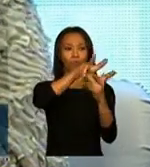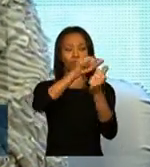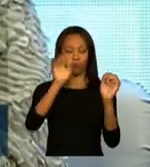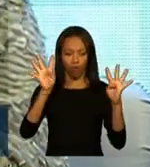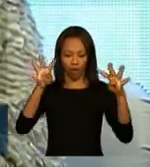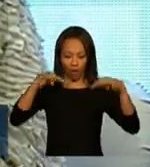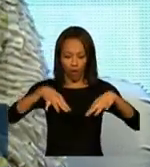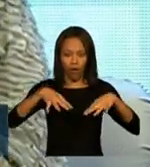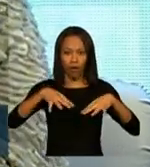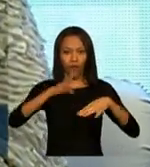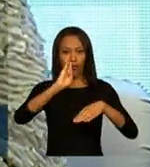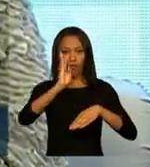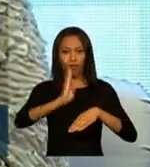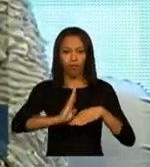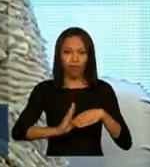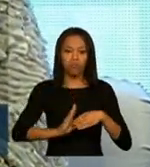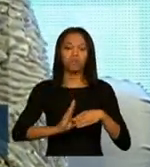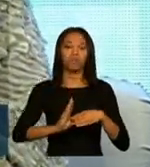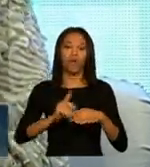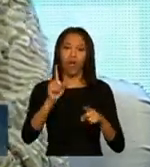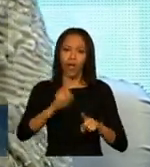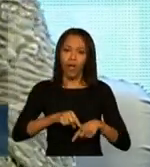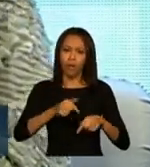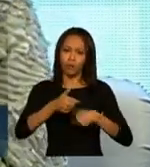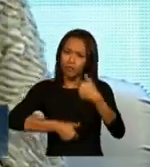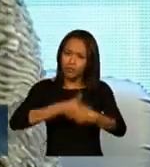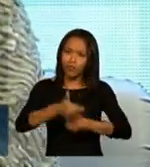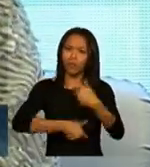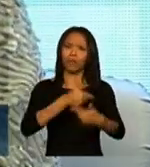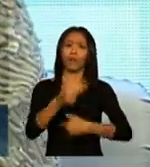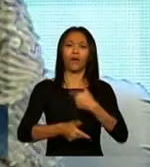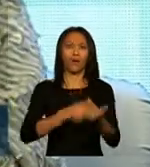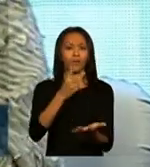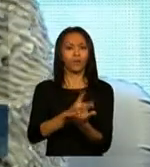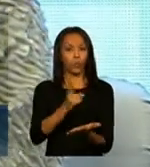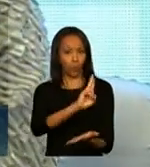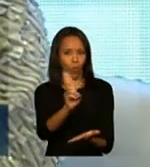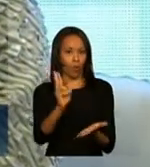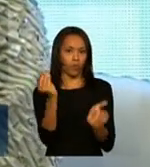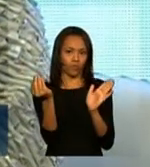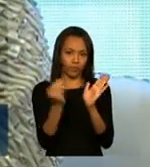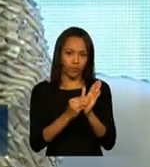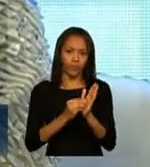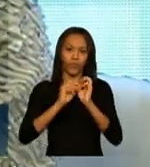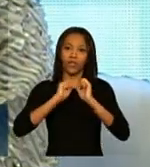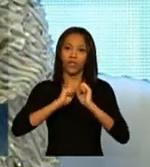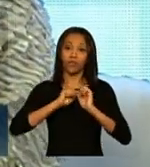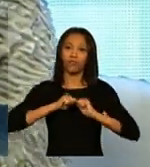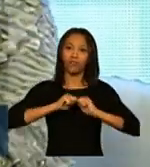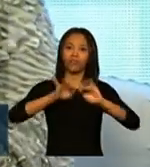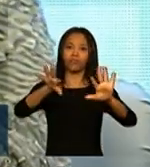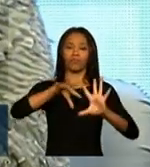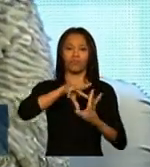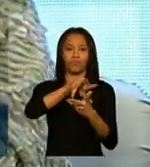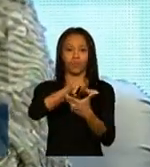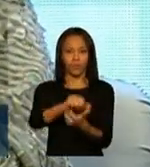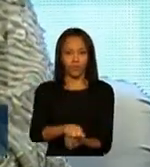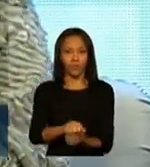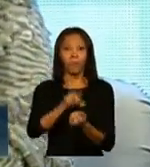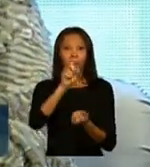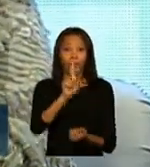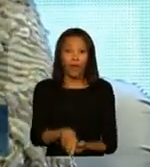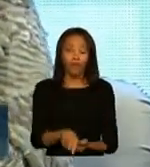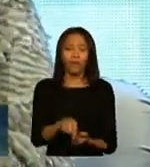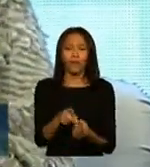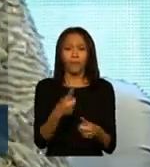agenda Fome Zero hoje é uma agenda com esse mesmo nome que correu o mundo. Certo? Assim, isso é uma meta